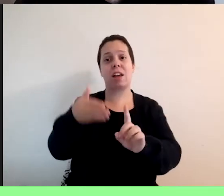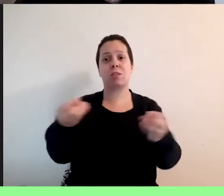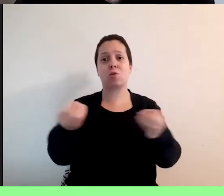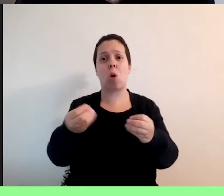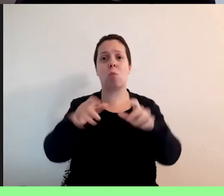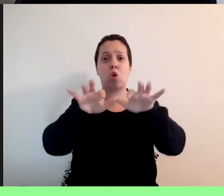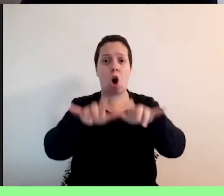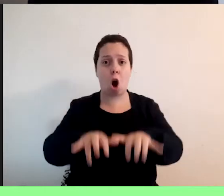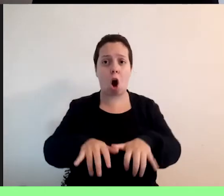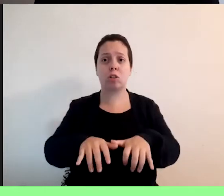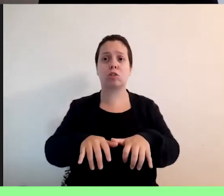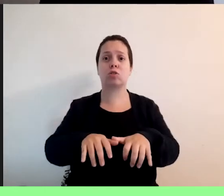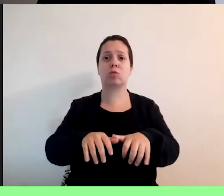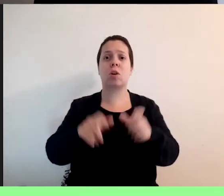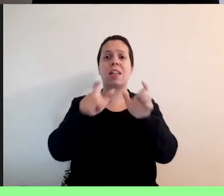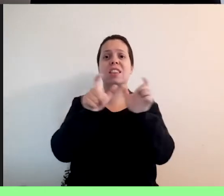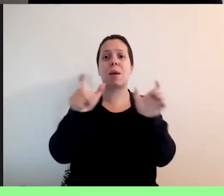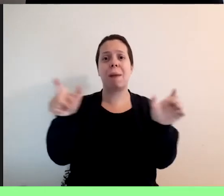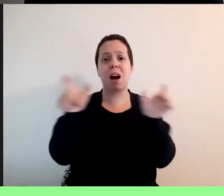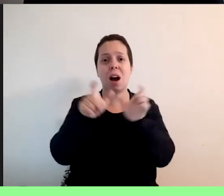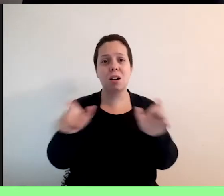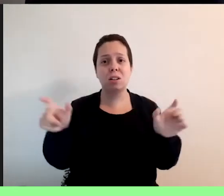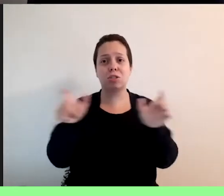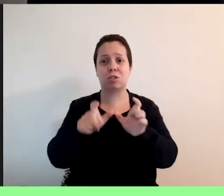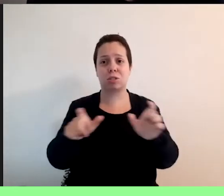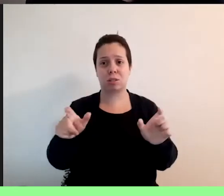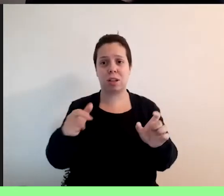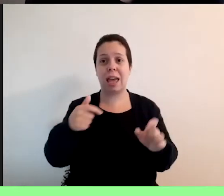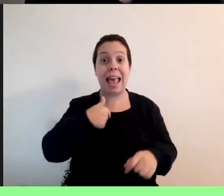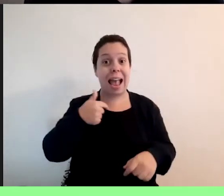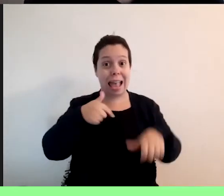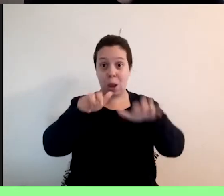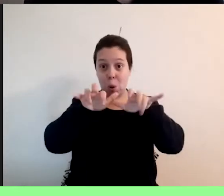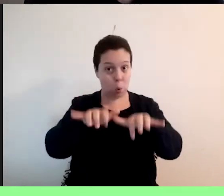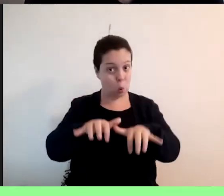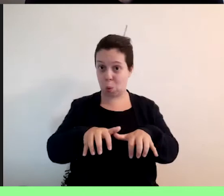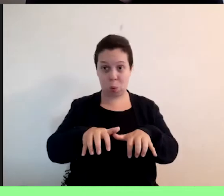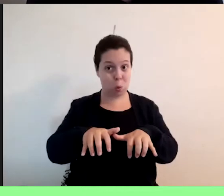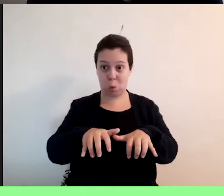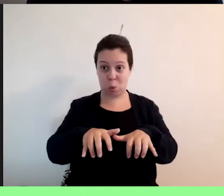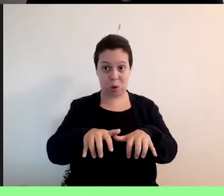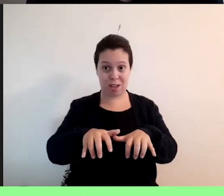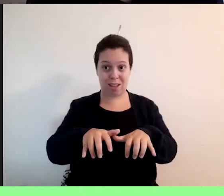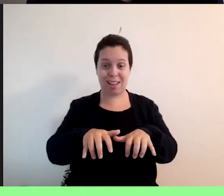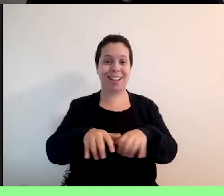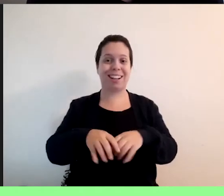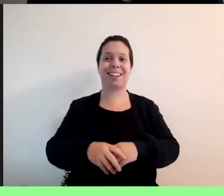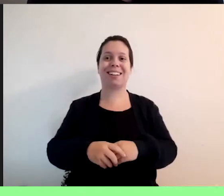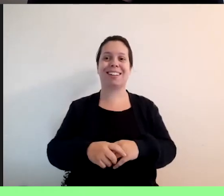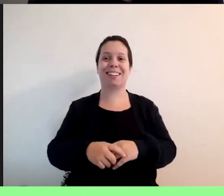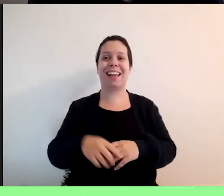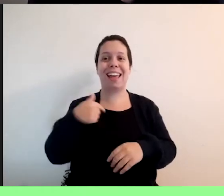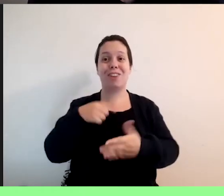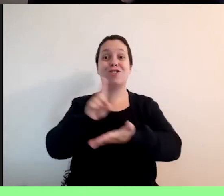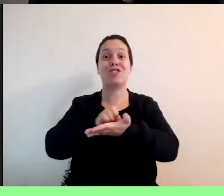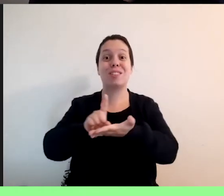de semântica, enfim, eu não codo, gente, sou bem ali designer de